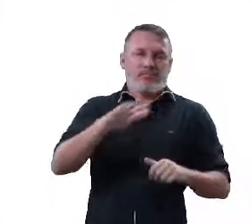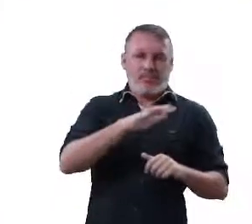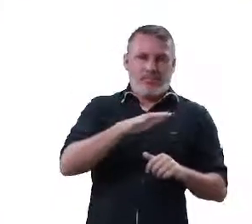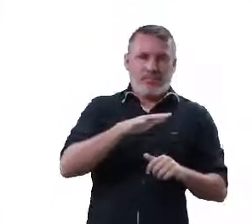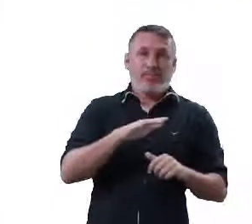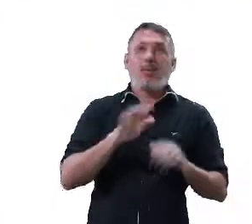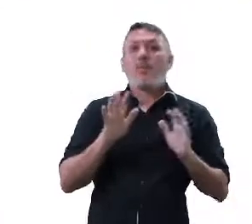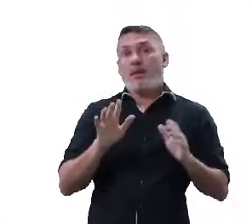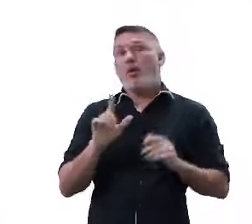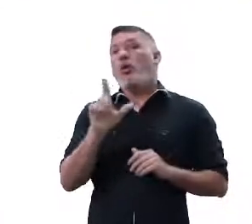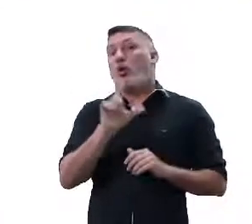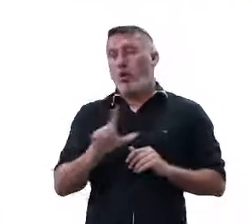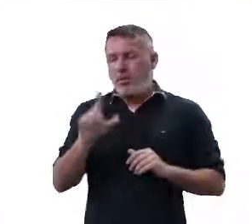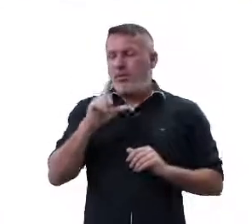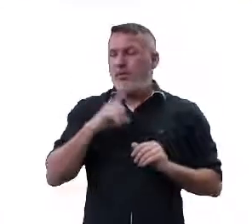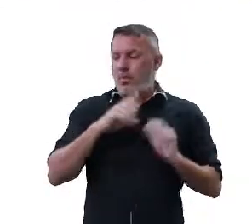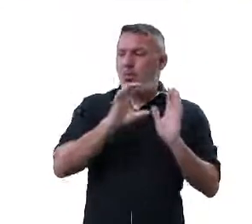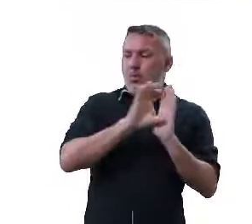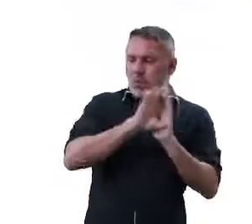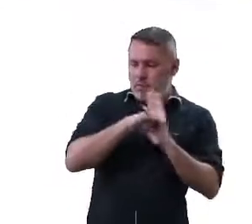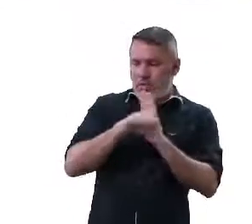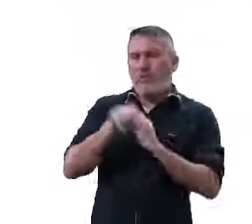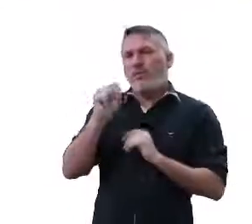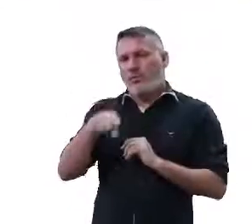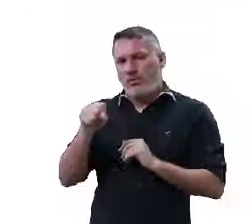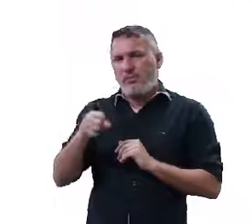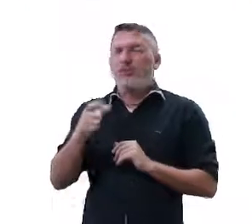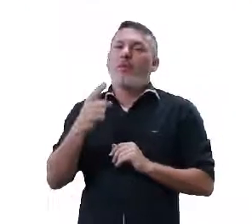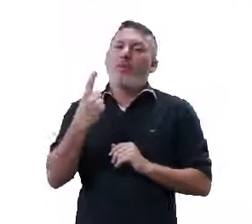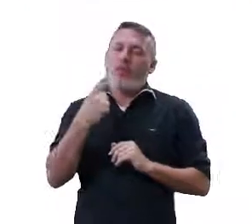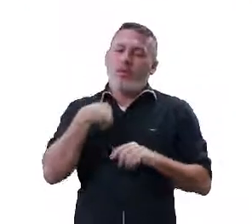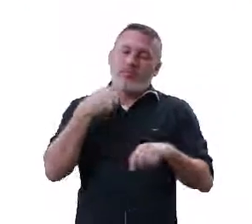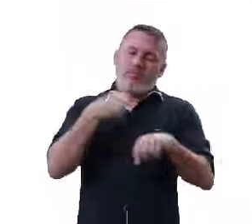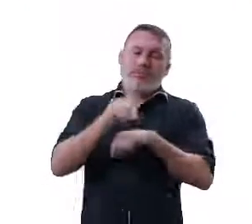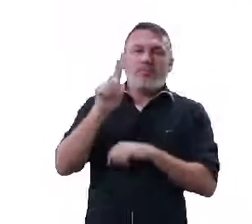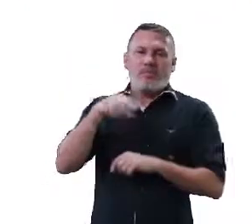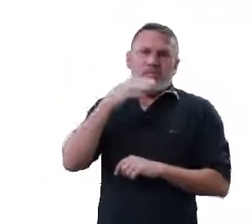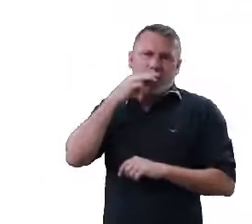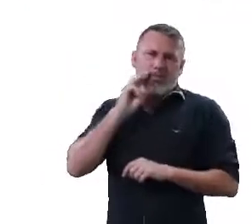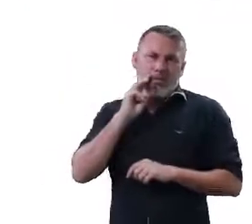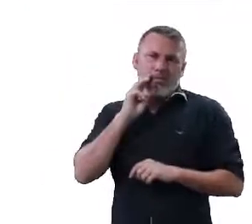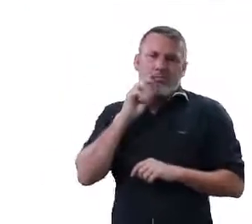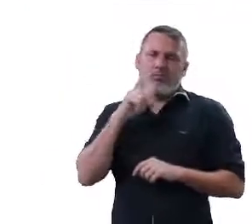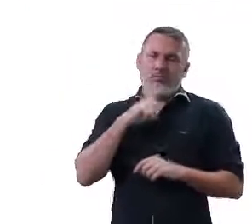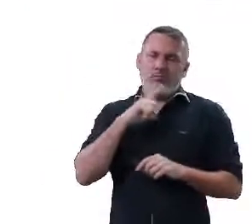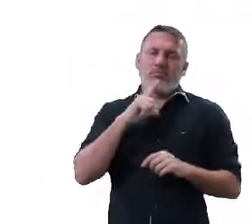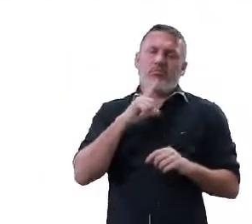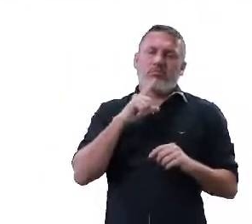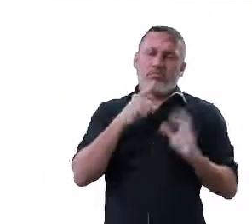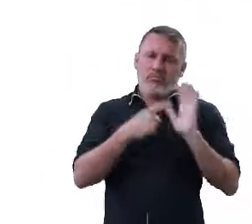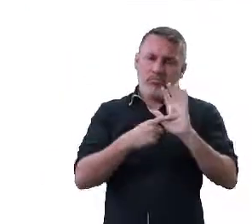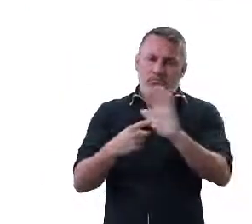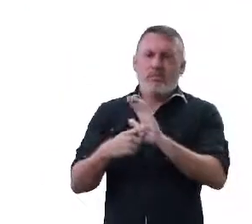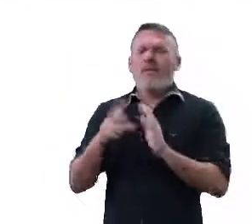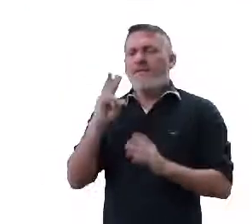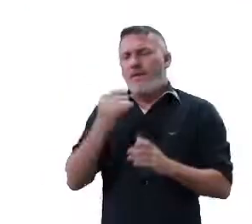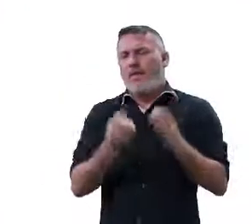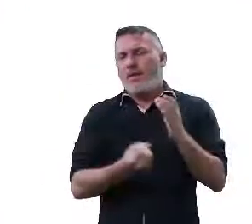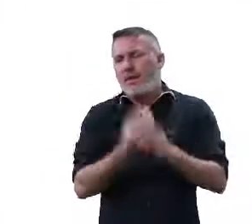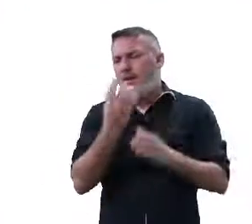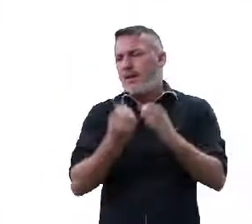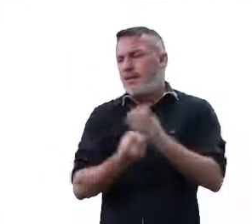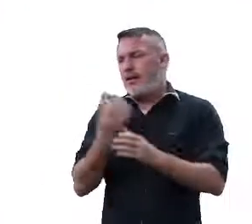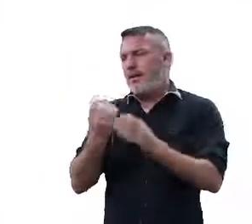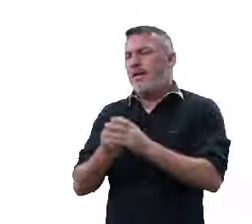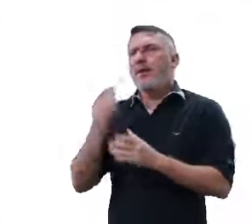E aí, claro, a partir desse conceito, né, estou trazendo o exemplo do Marx, né, a partir desse conceito ele vai desenvolver